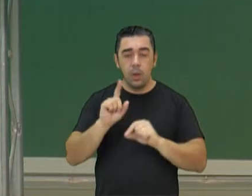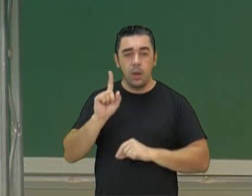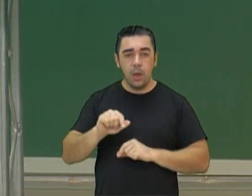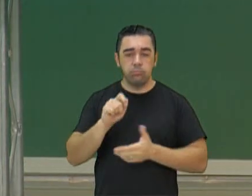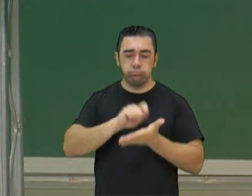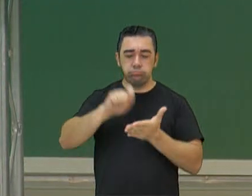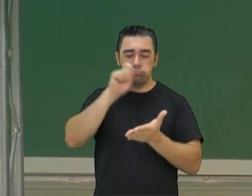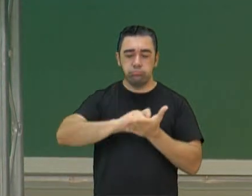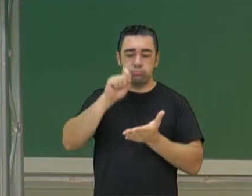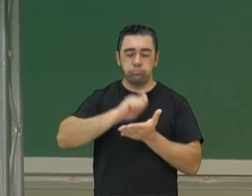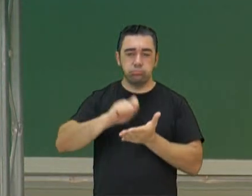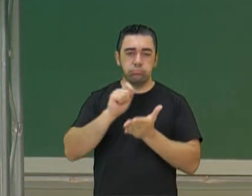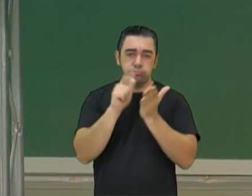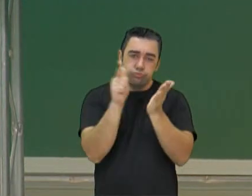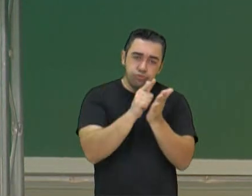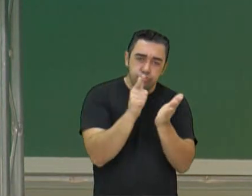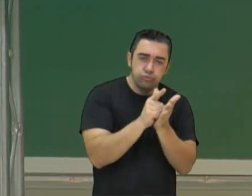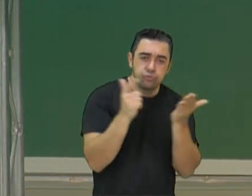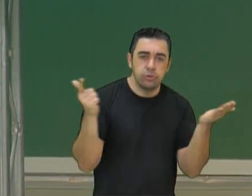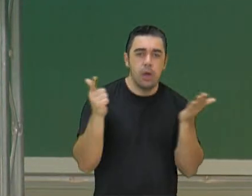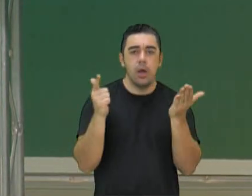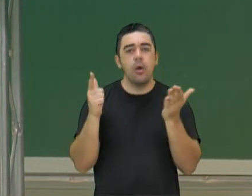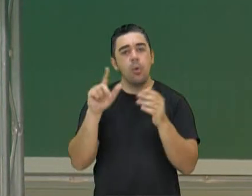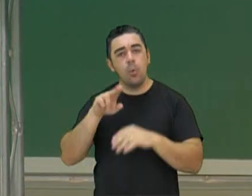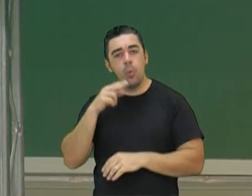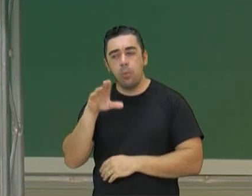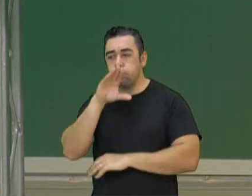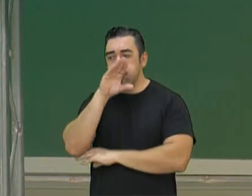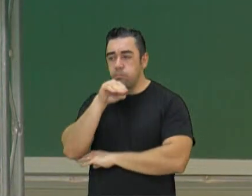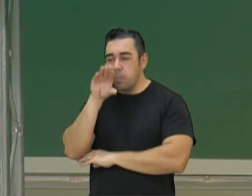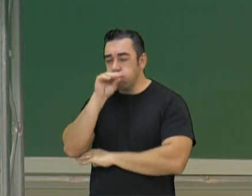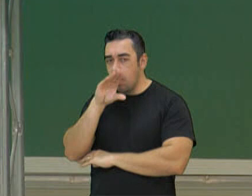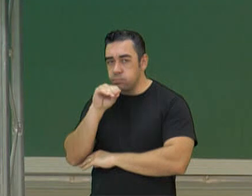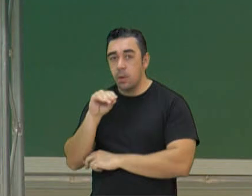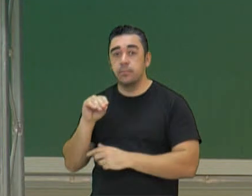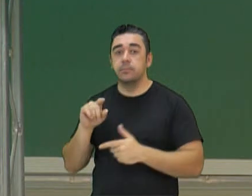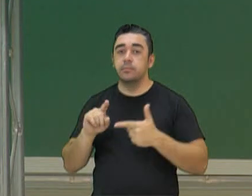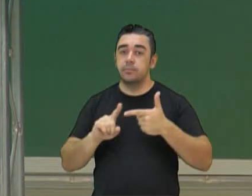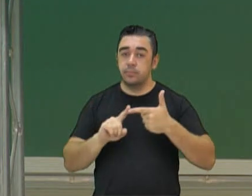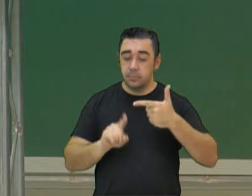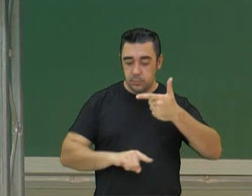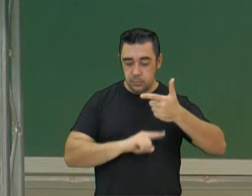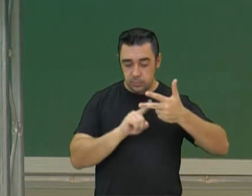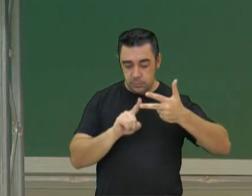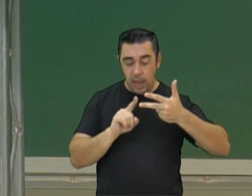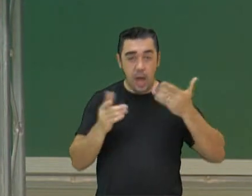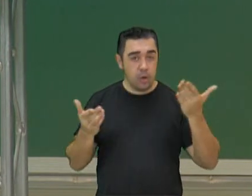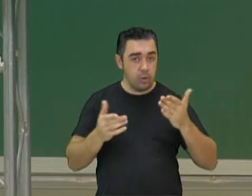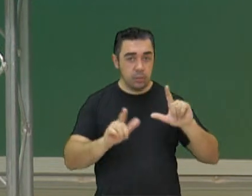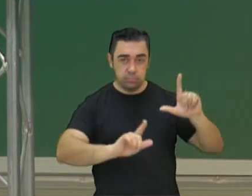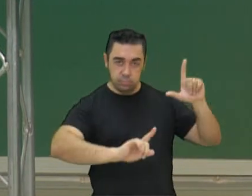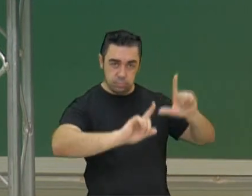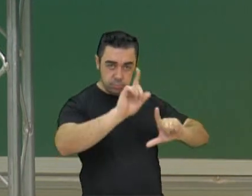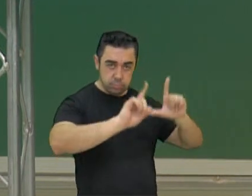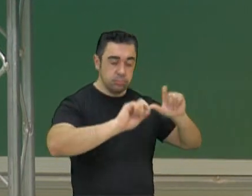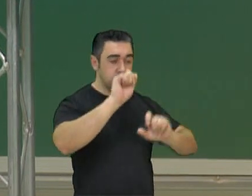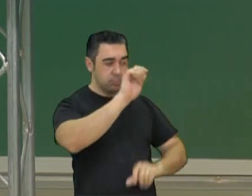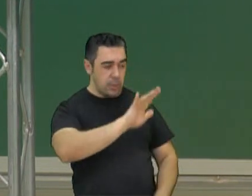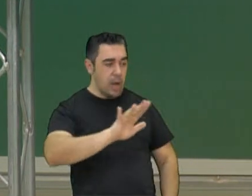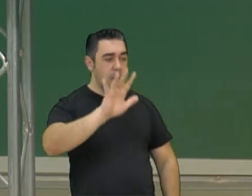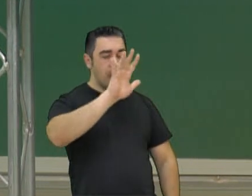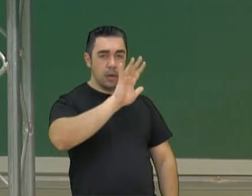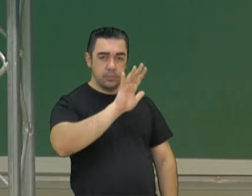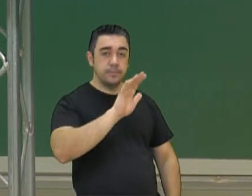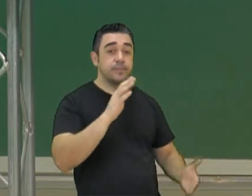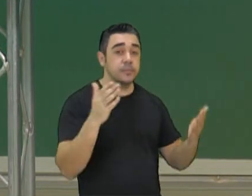escritos, ou falados, né, oral. Depois vieram as imagens com a TV e tiveram grande importância.